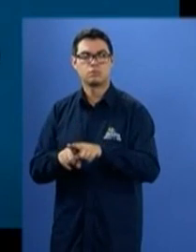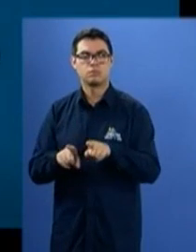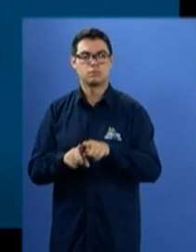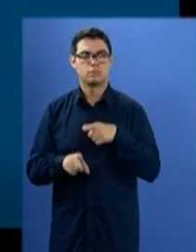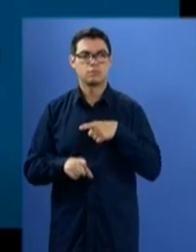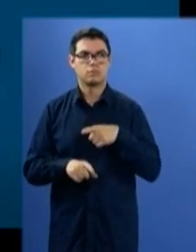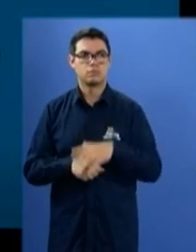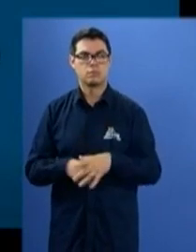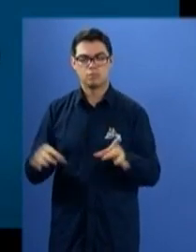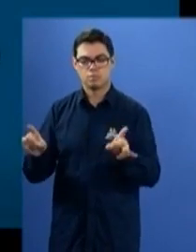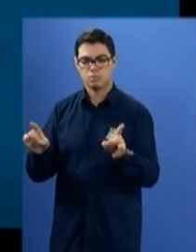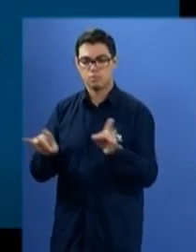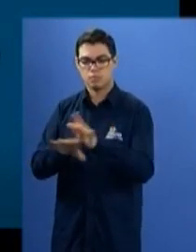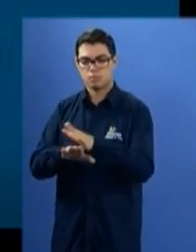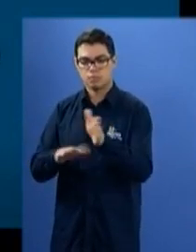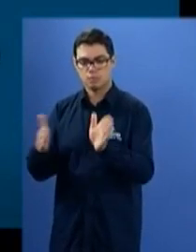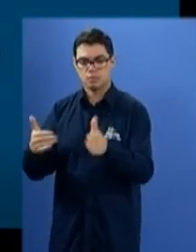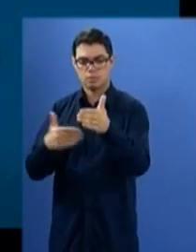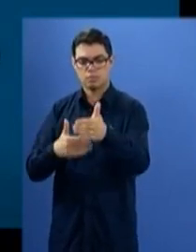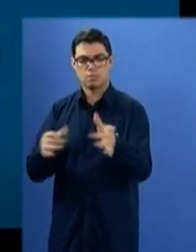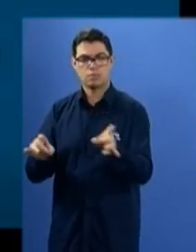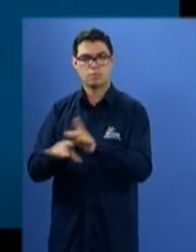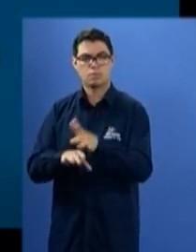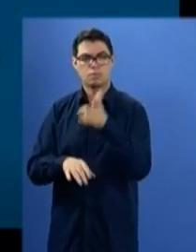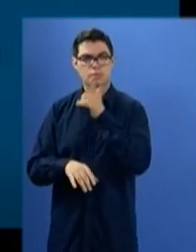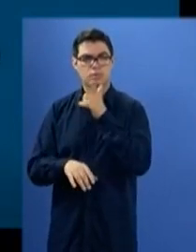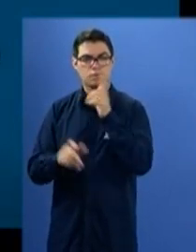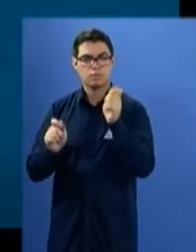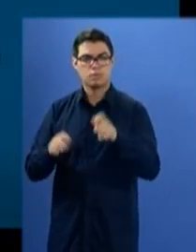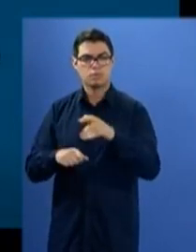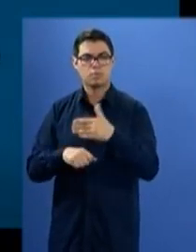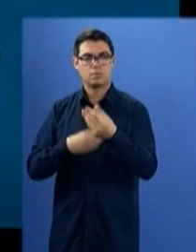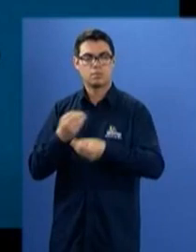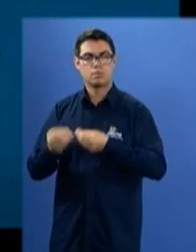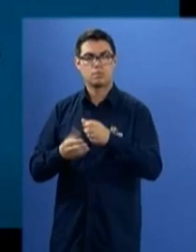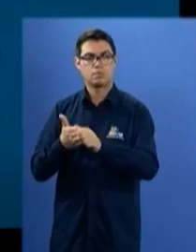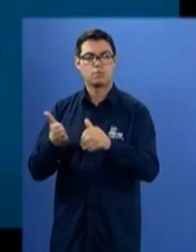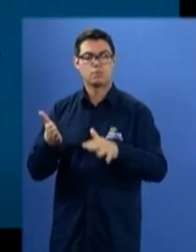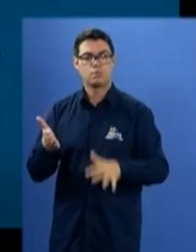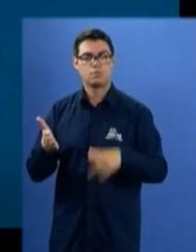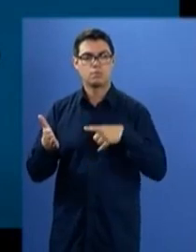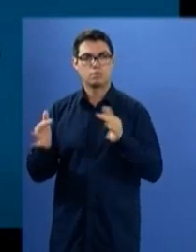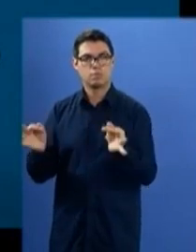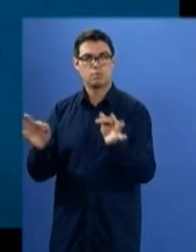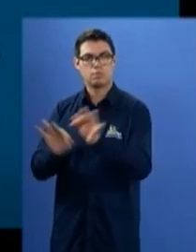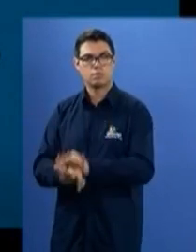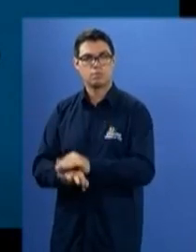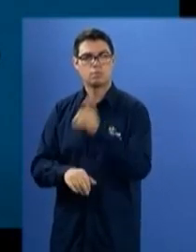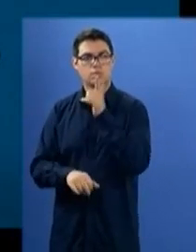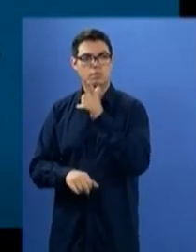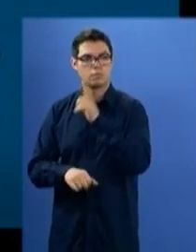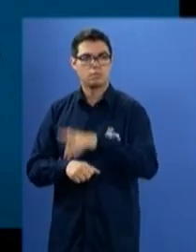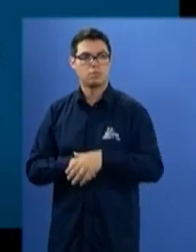o produto já acabado, colocá-lo dentro de uma caixa, é chamado de uma atividade de